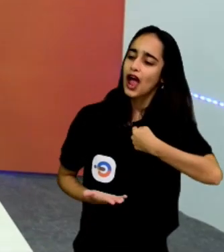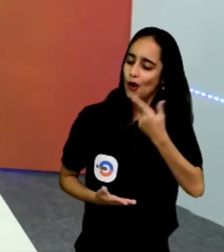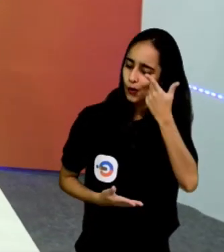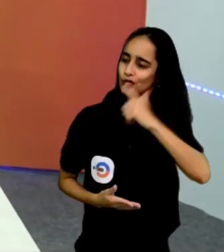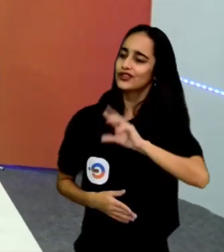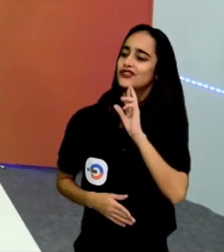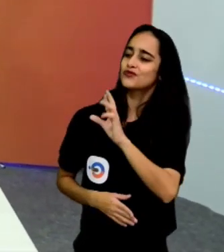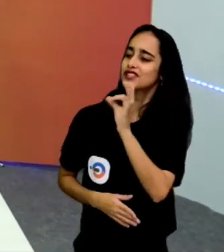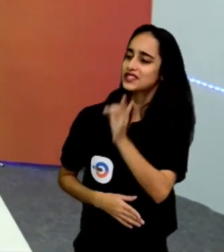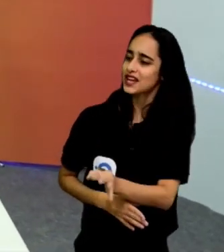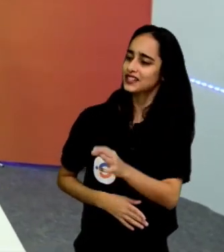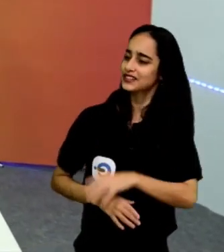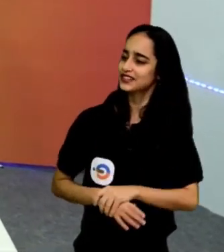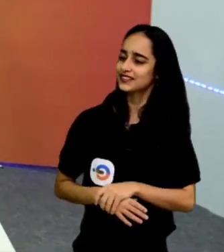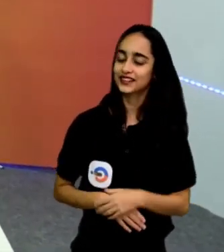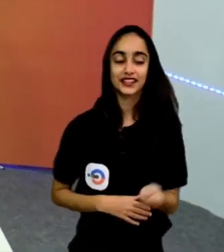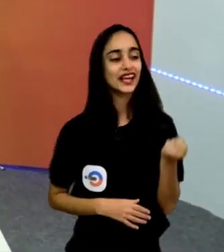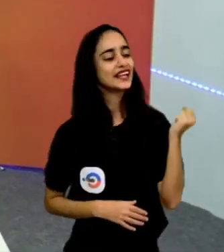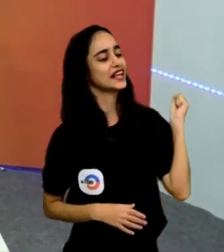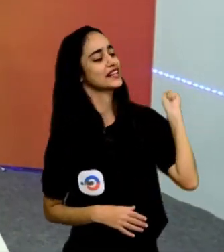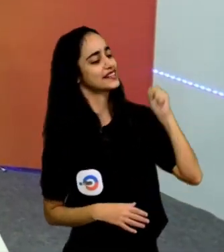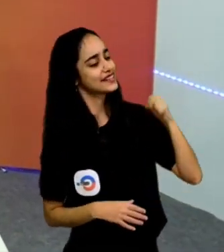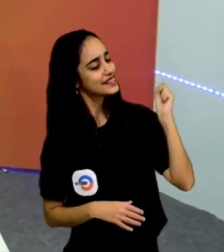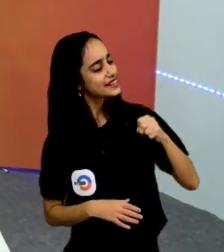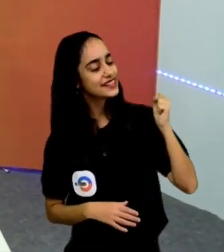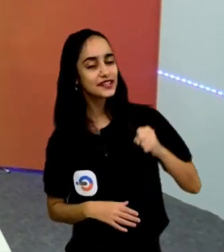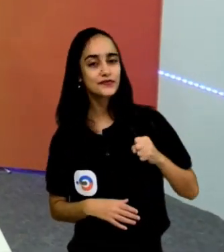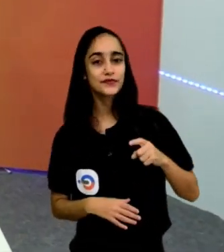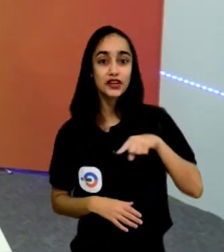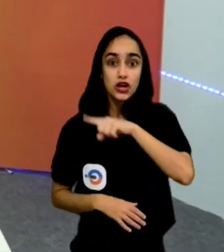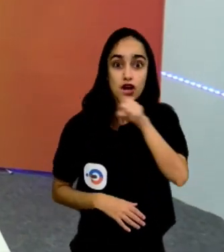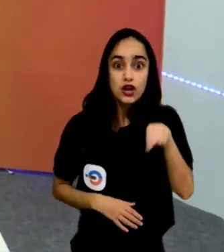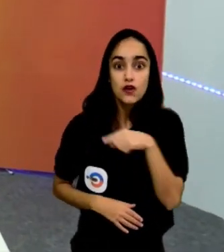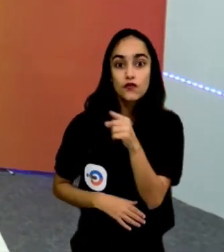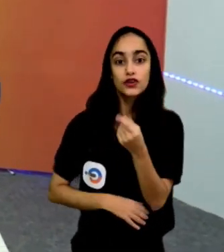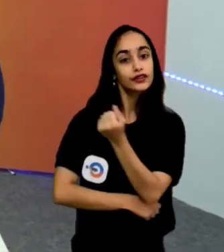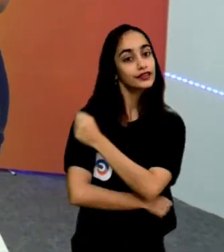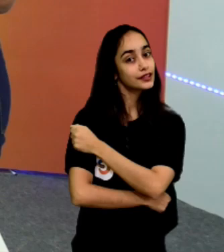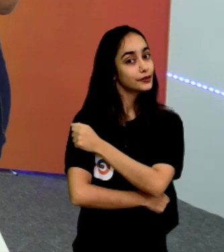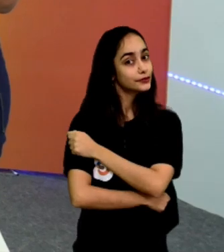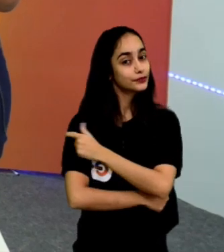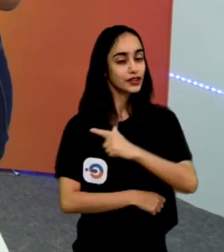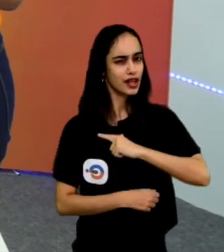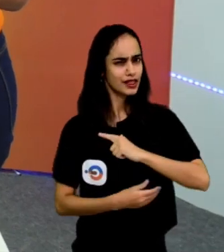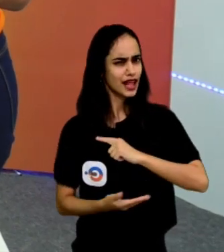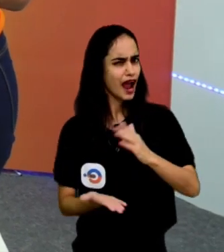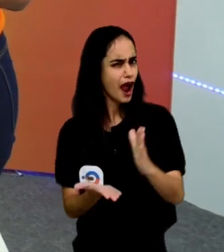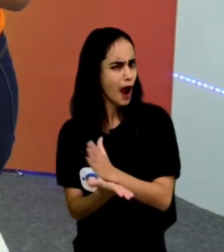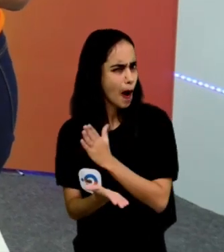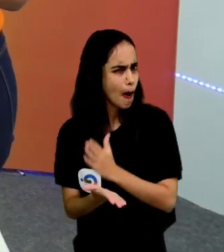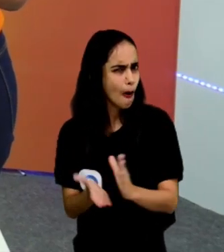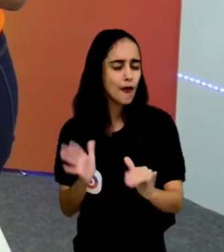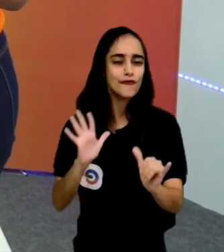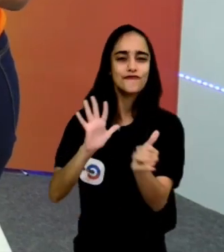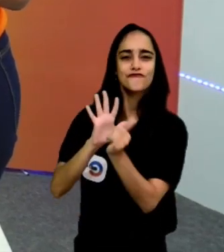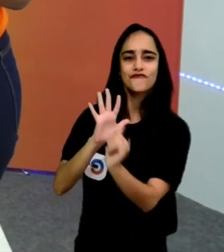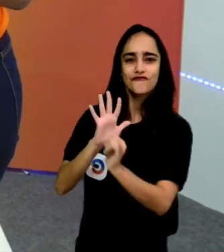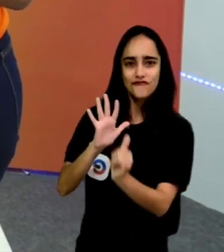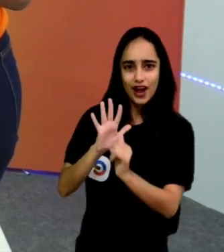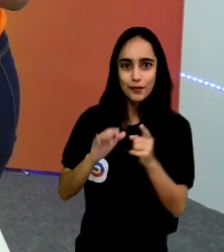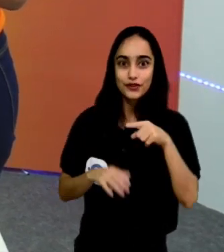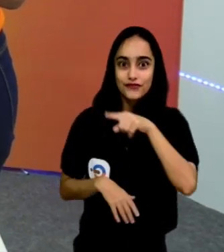assunto? Isso mesmo! E você, estudante, tem alguma fábula que é a